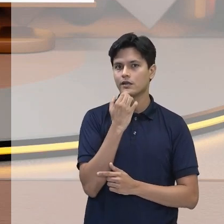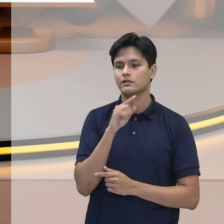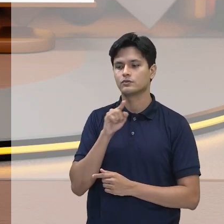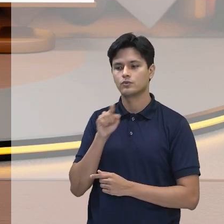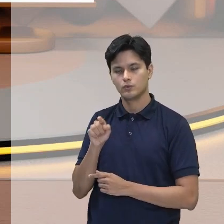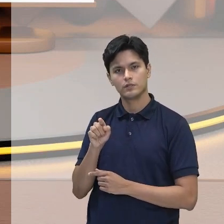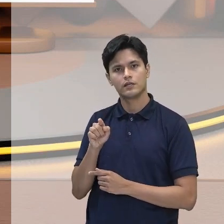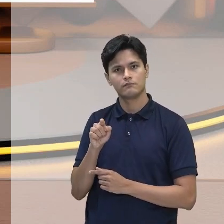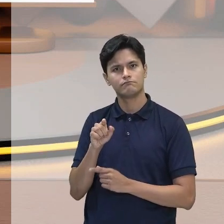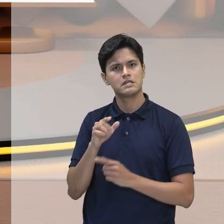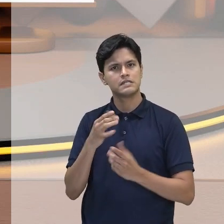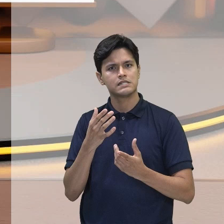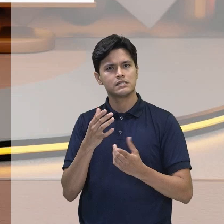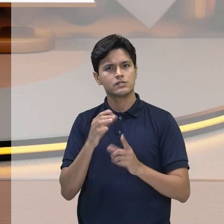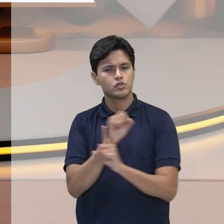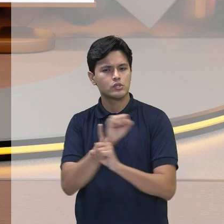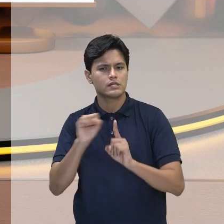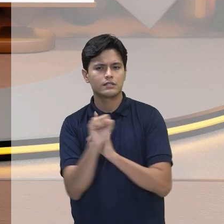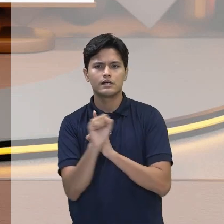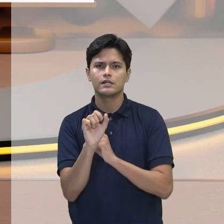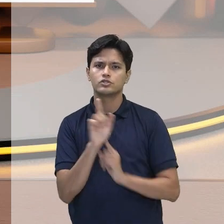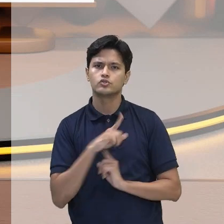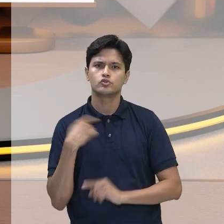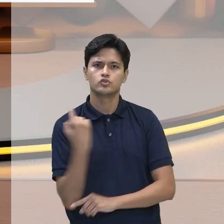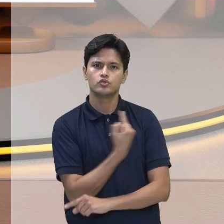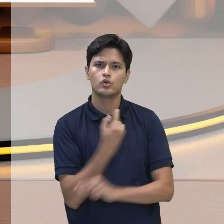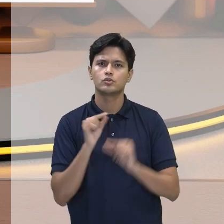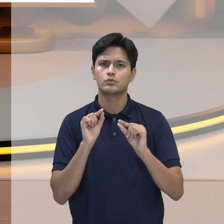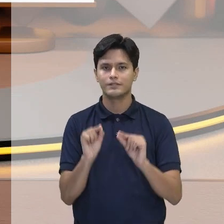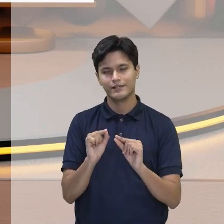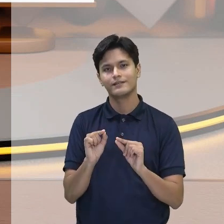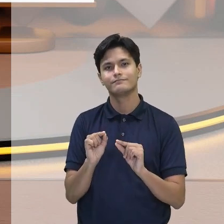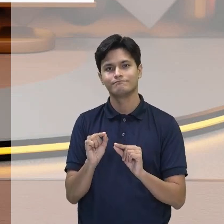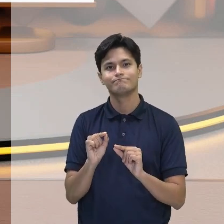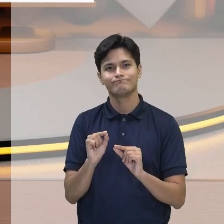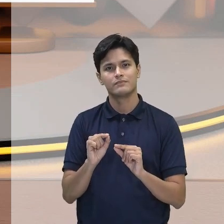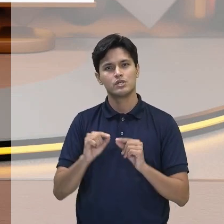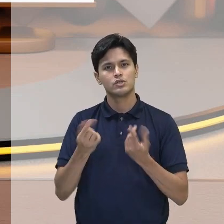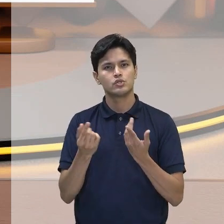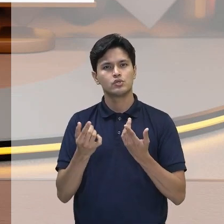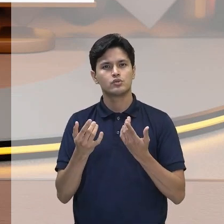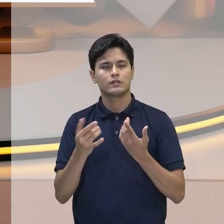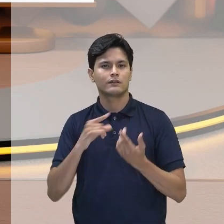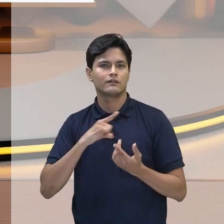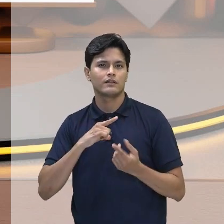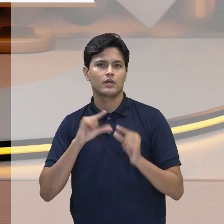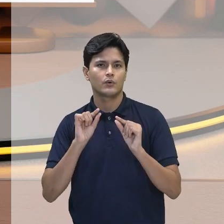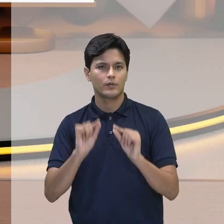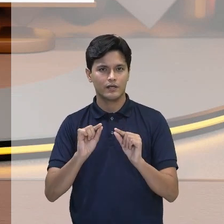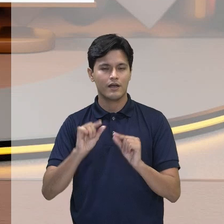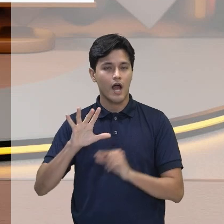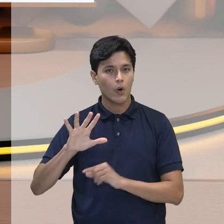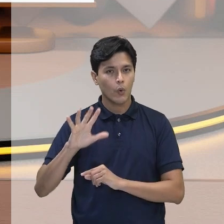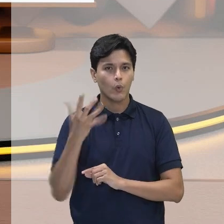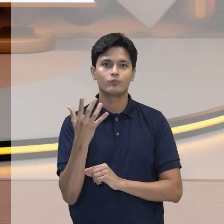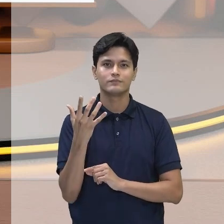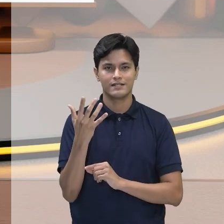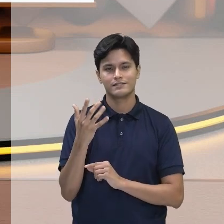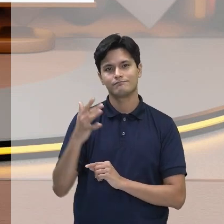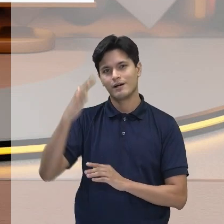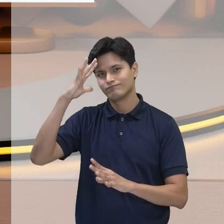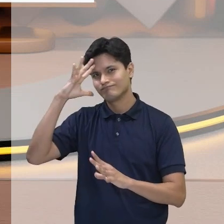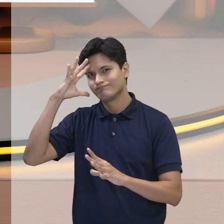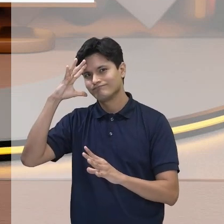nossa civilização, ela é o quê? Vítima de uma interpretação